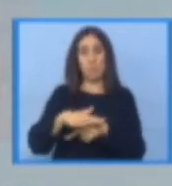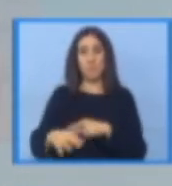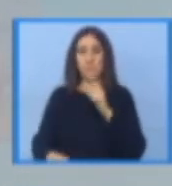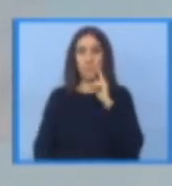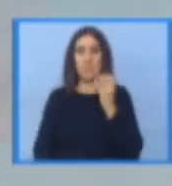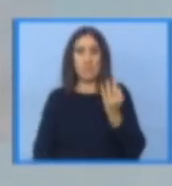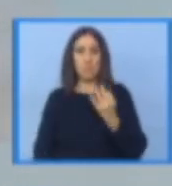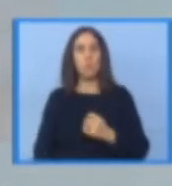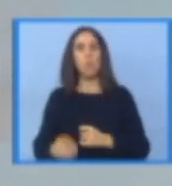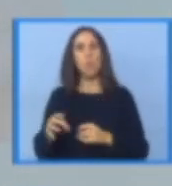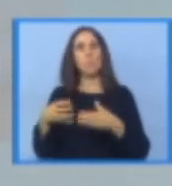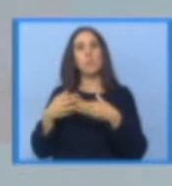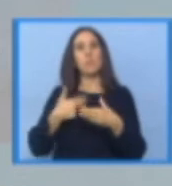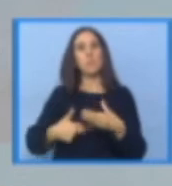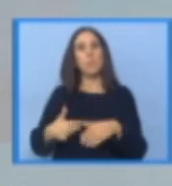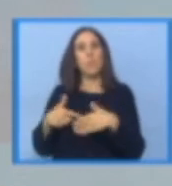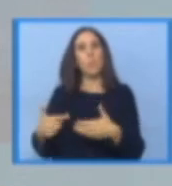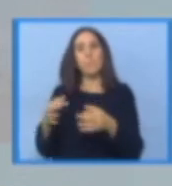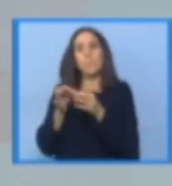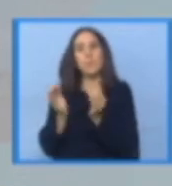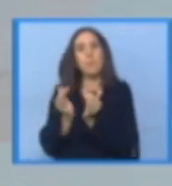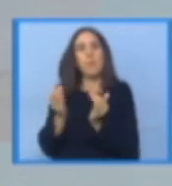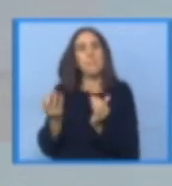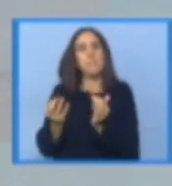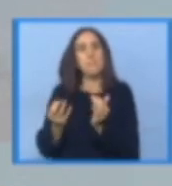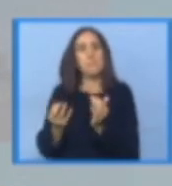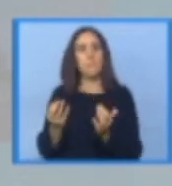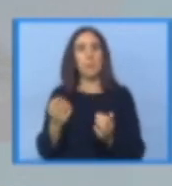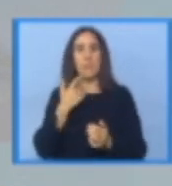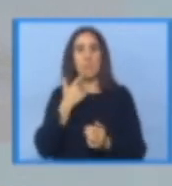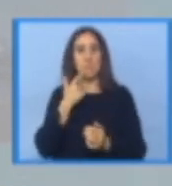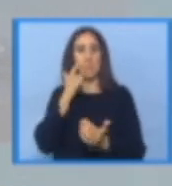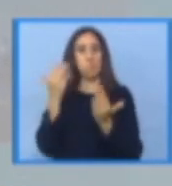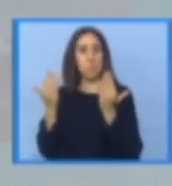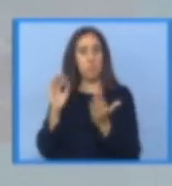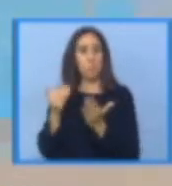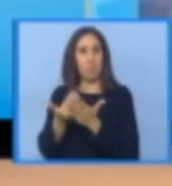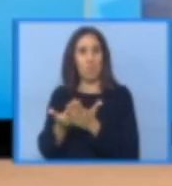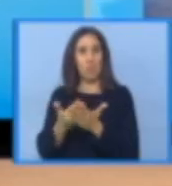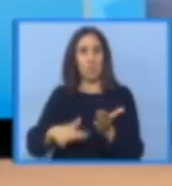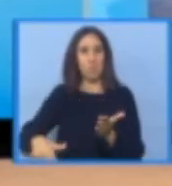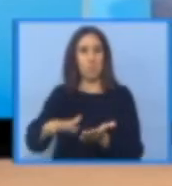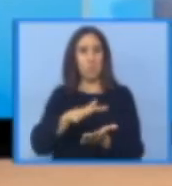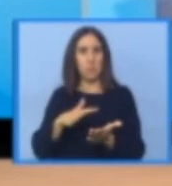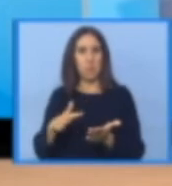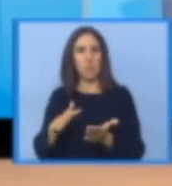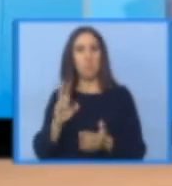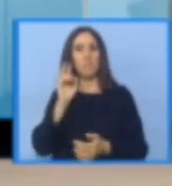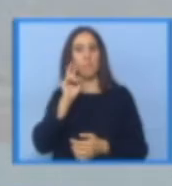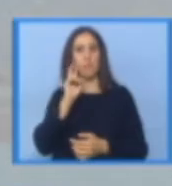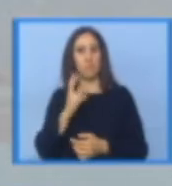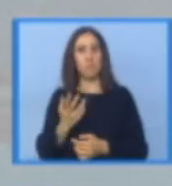destas comunidades cristãs, elas hoje, apesar de minoritárias, representam um equilíbrio na zona de